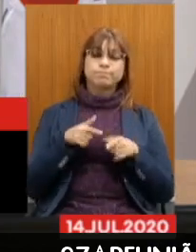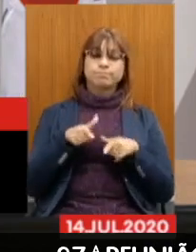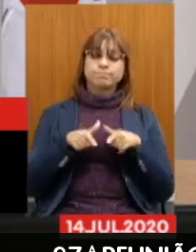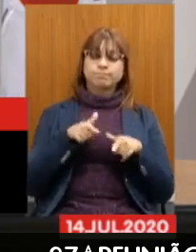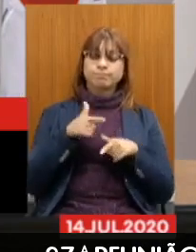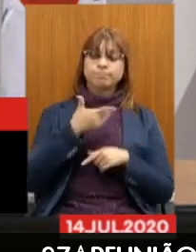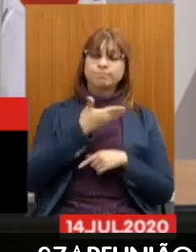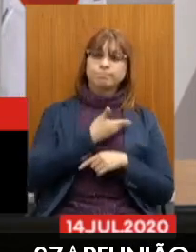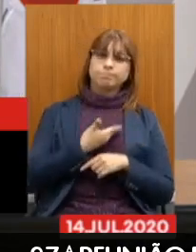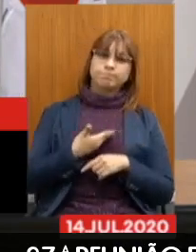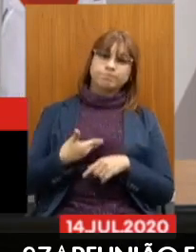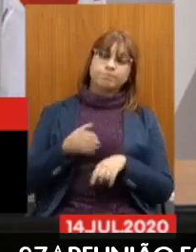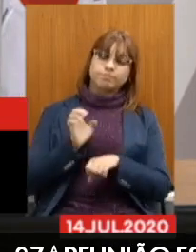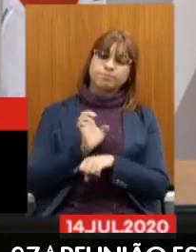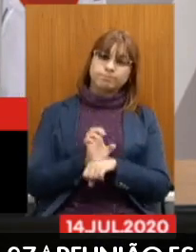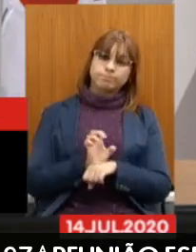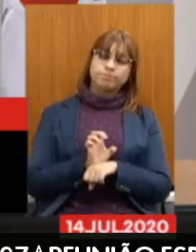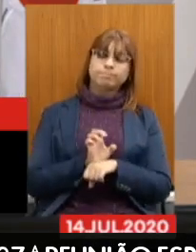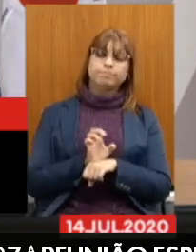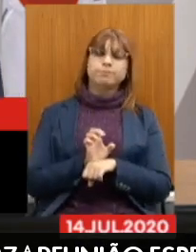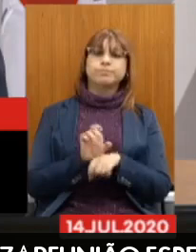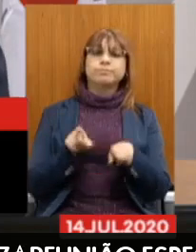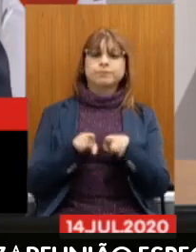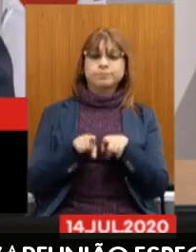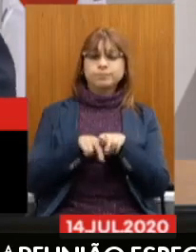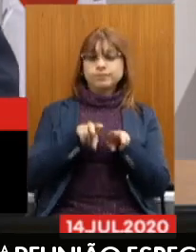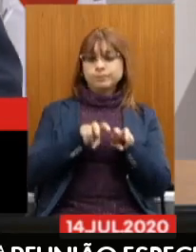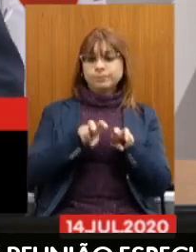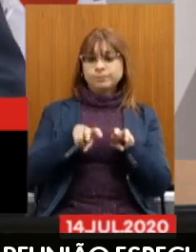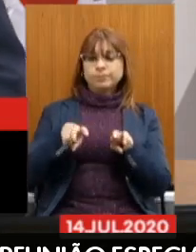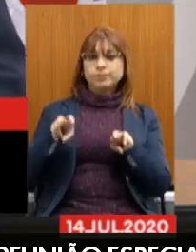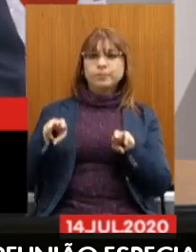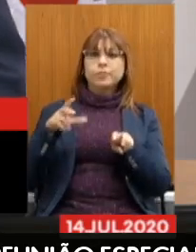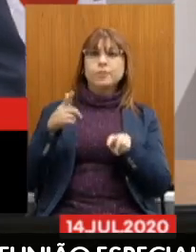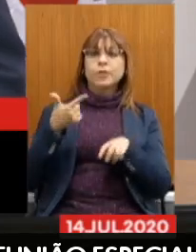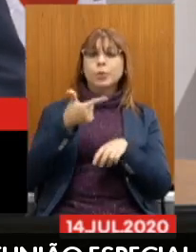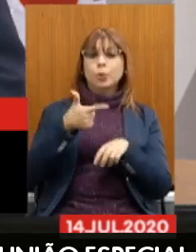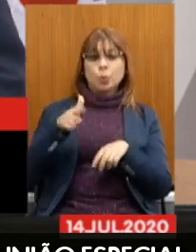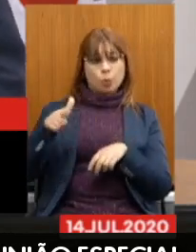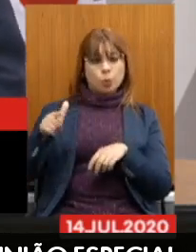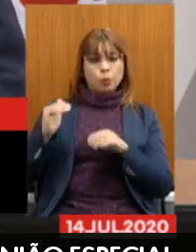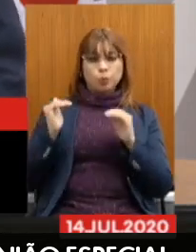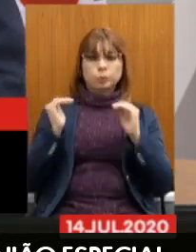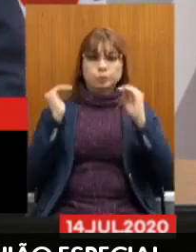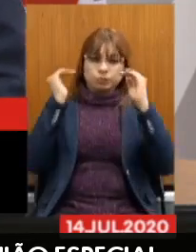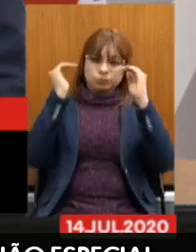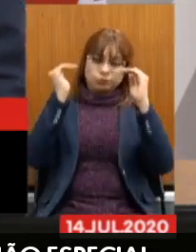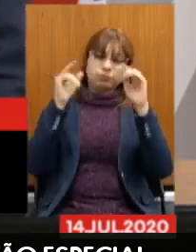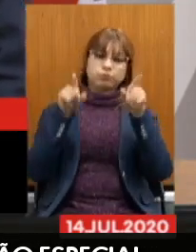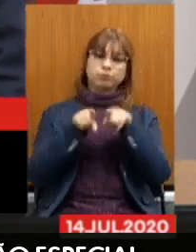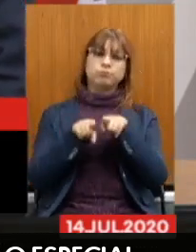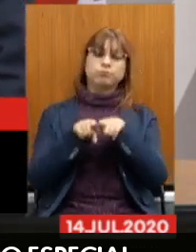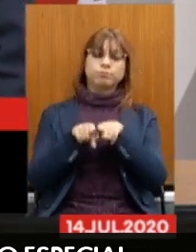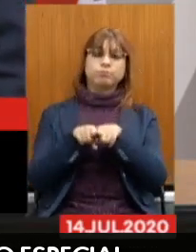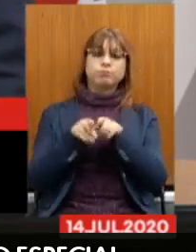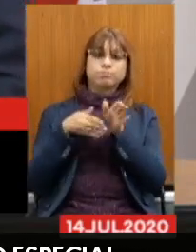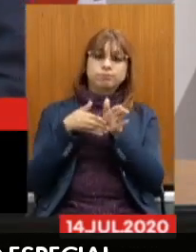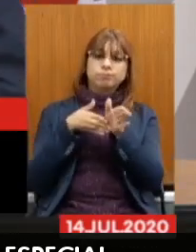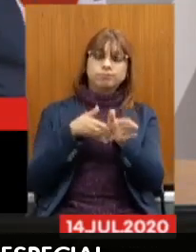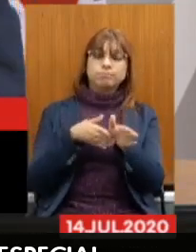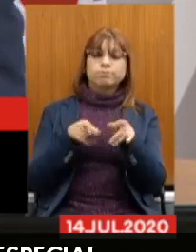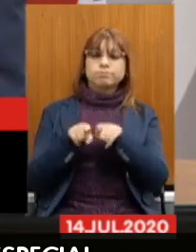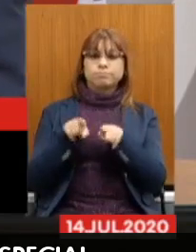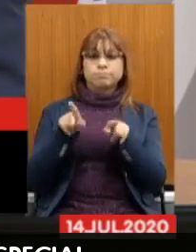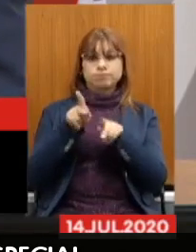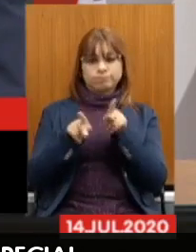componentes aqui da mesa e demais autoridades que estão nos ouvindo e o público em